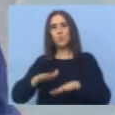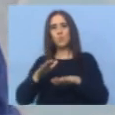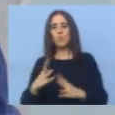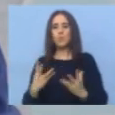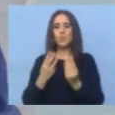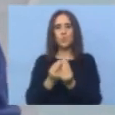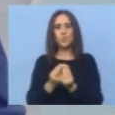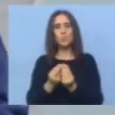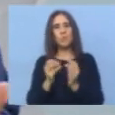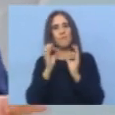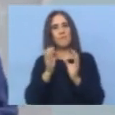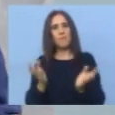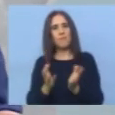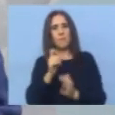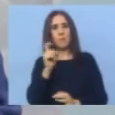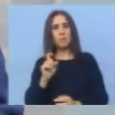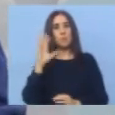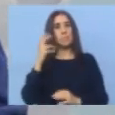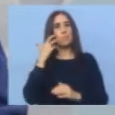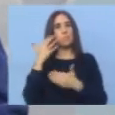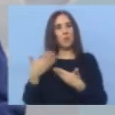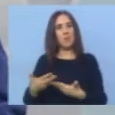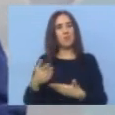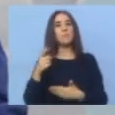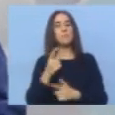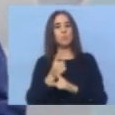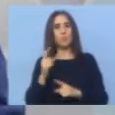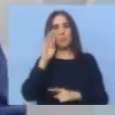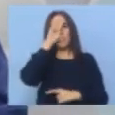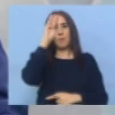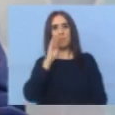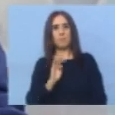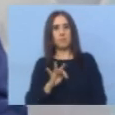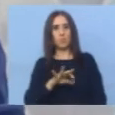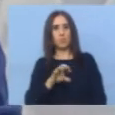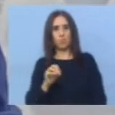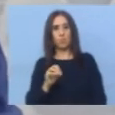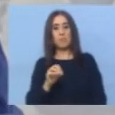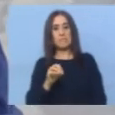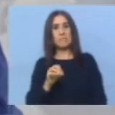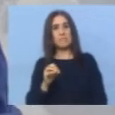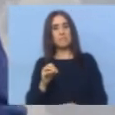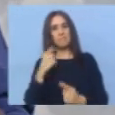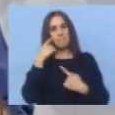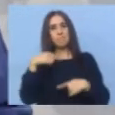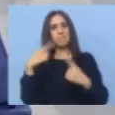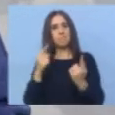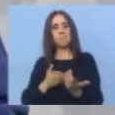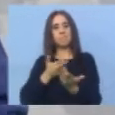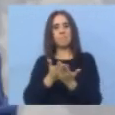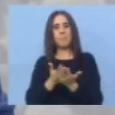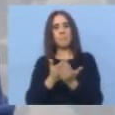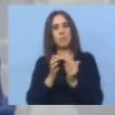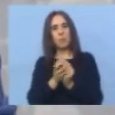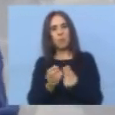pela paz. E isto está a acontecer agora, porque o Papa Francisco propôs esta jornada de oração